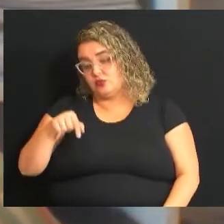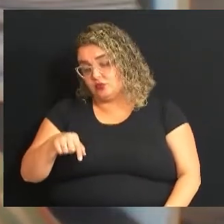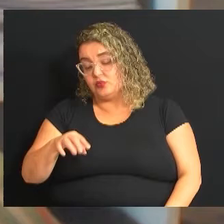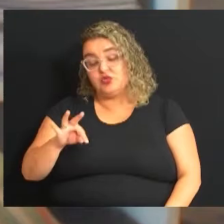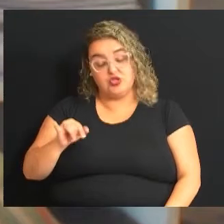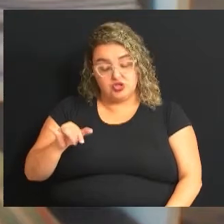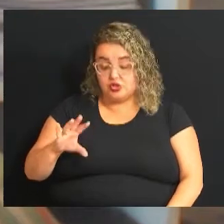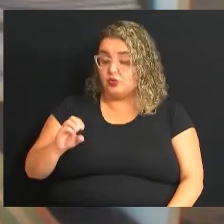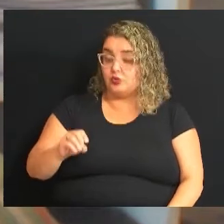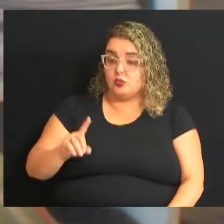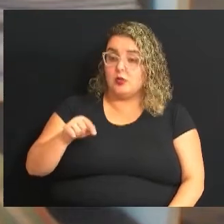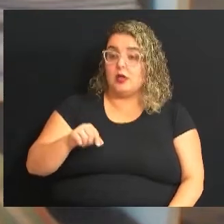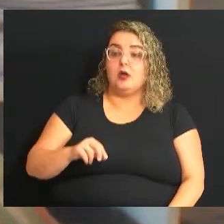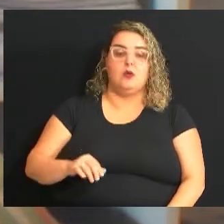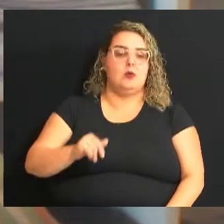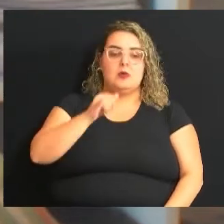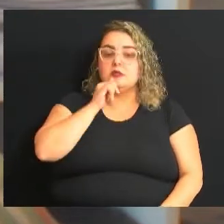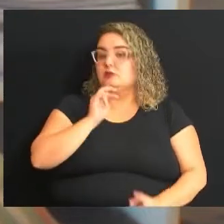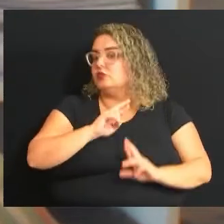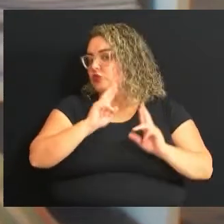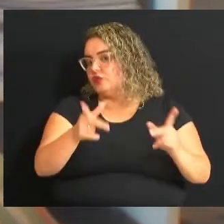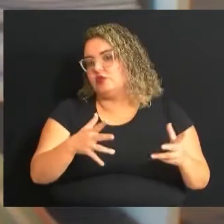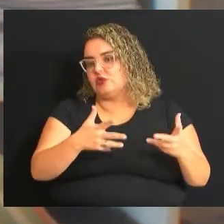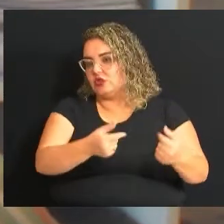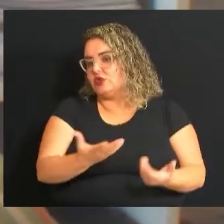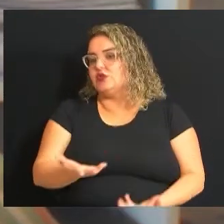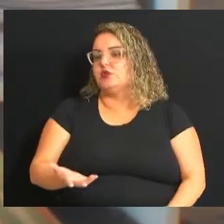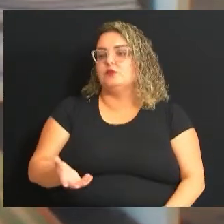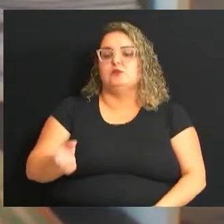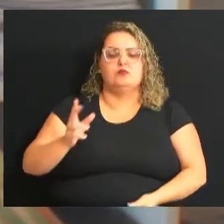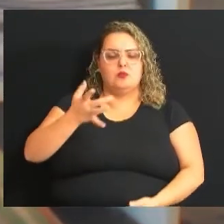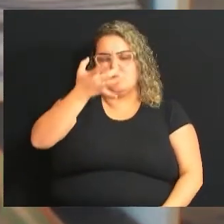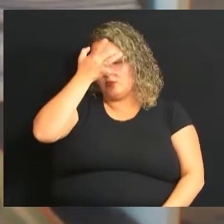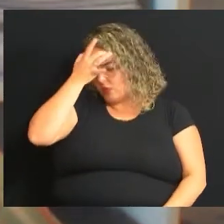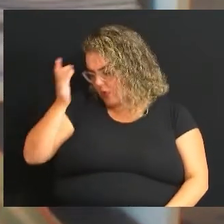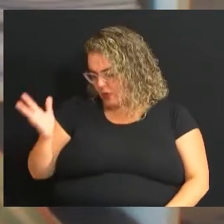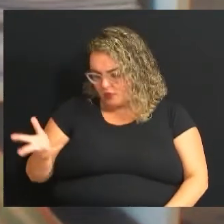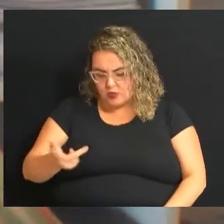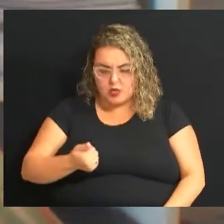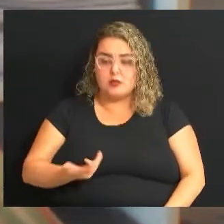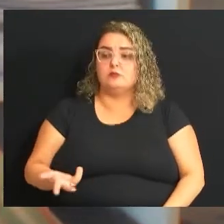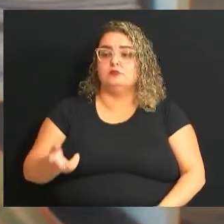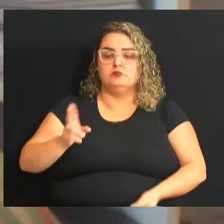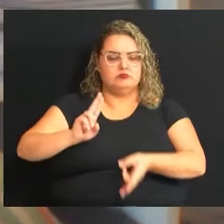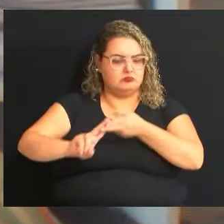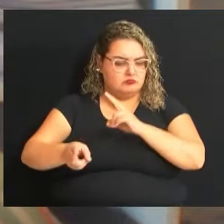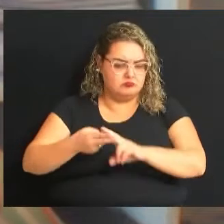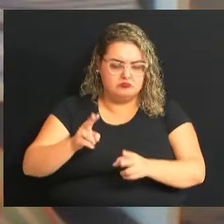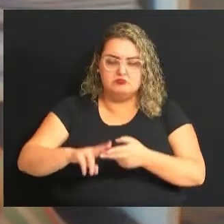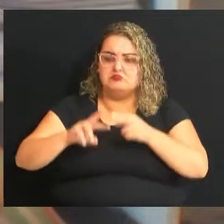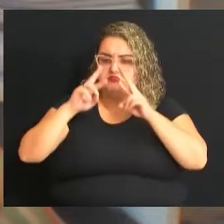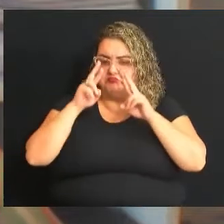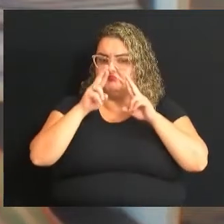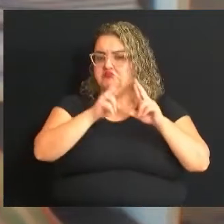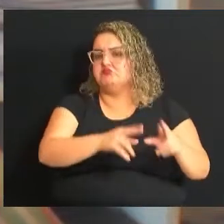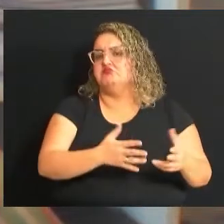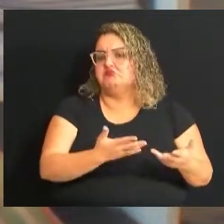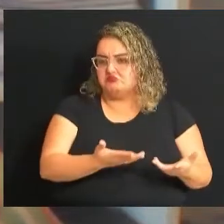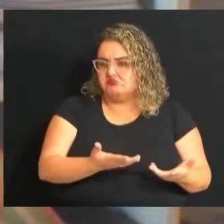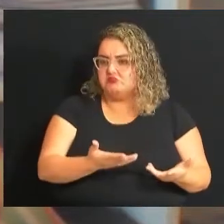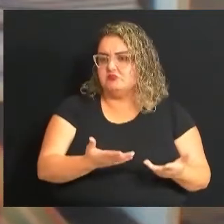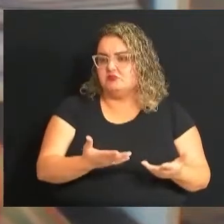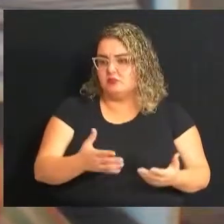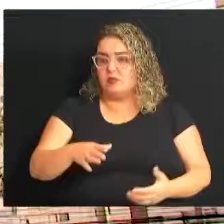contrário disso. É uma pessoa de uma habilidade enorme, de uma grande respeitabilidade na cidade e um